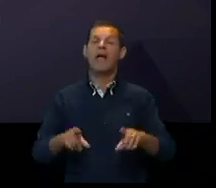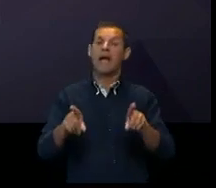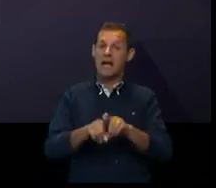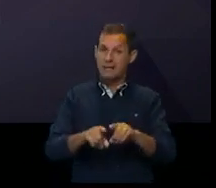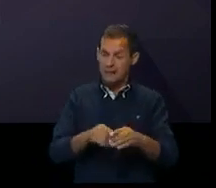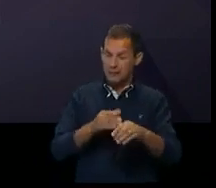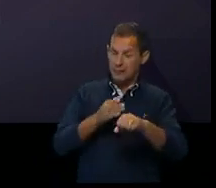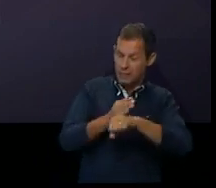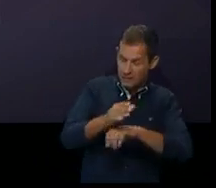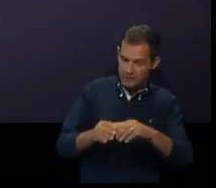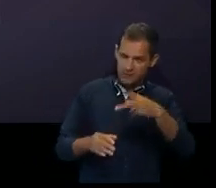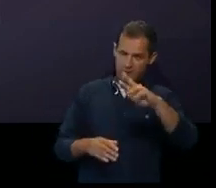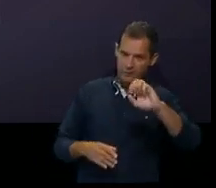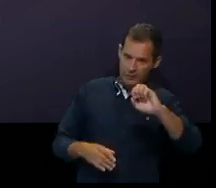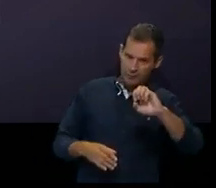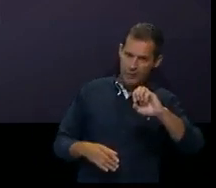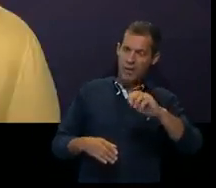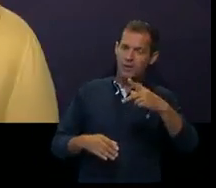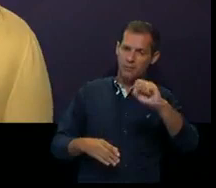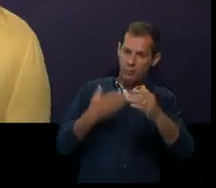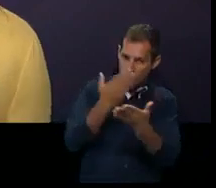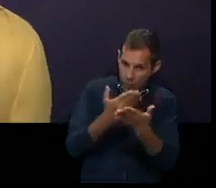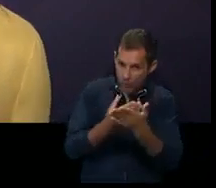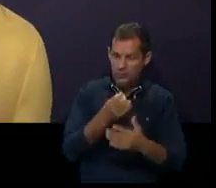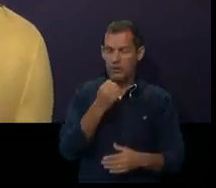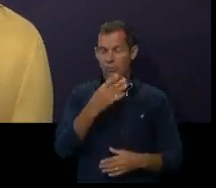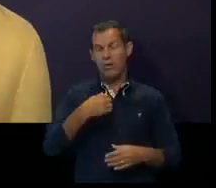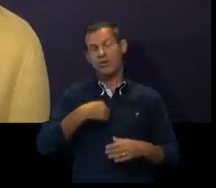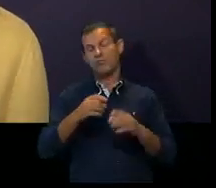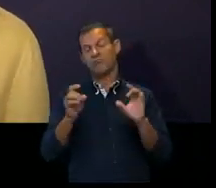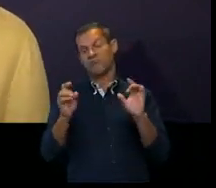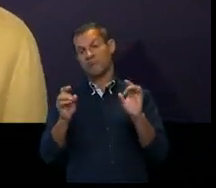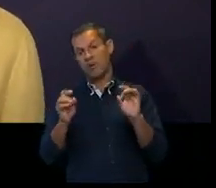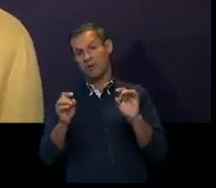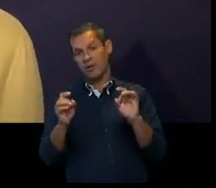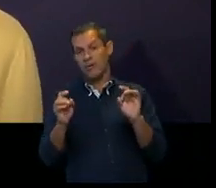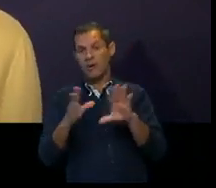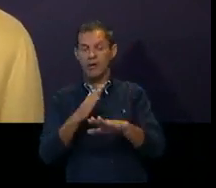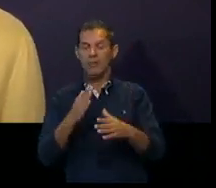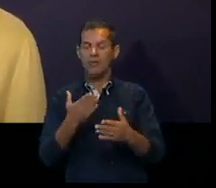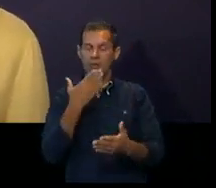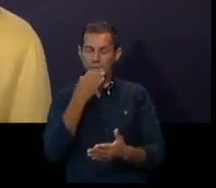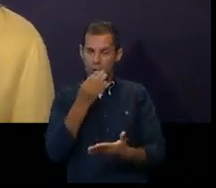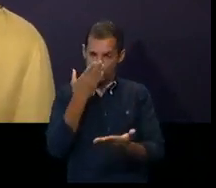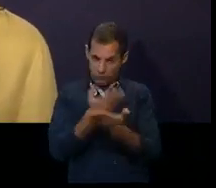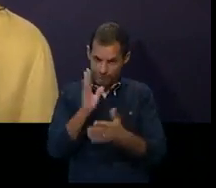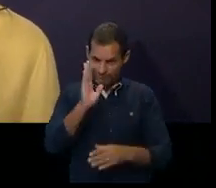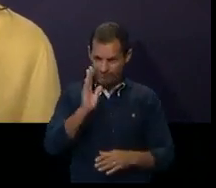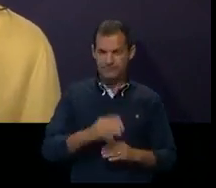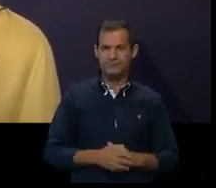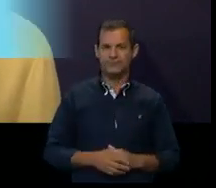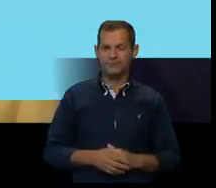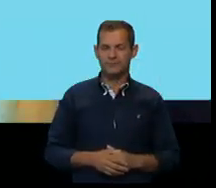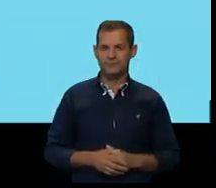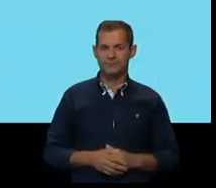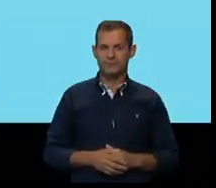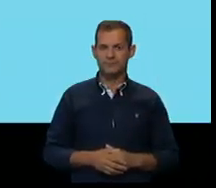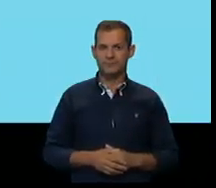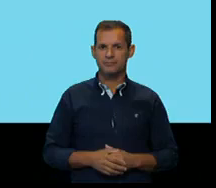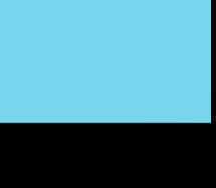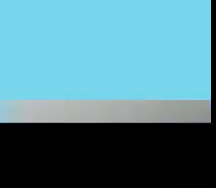e acessar as pré- e pós-aulas. Bom, eu fico por aqui. Bons estudos e até a próxima!